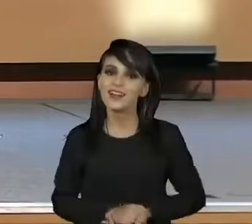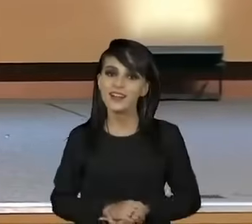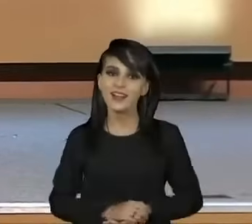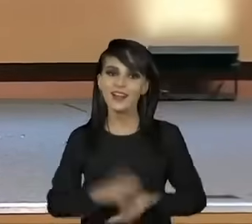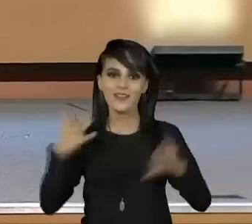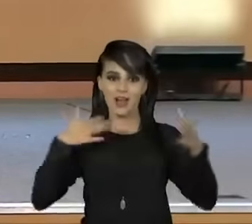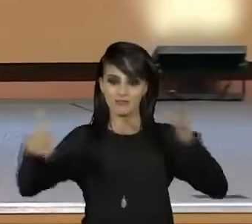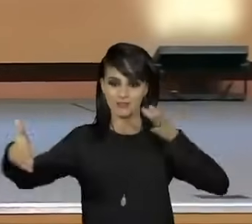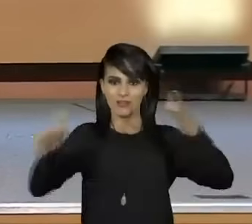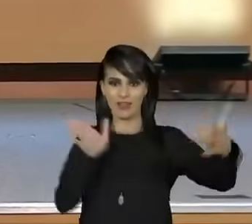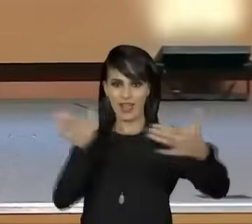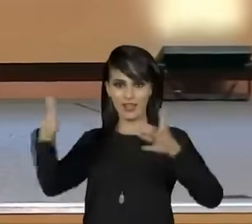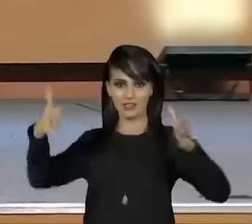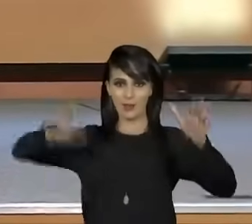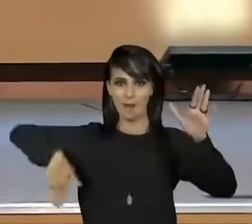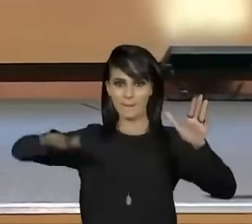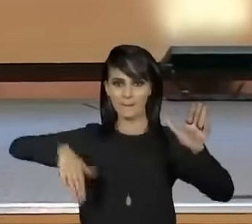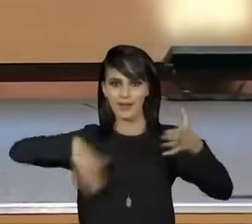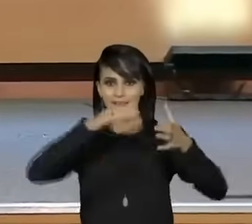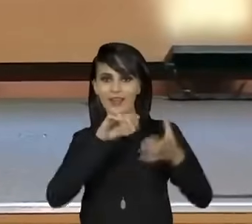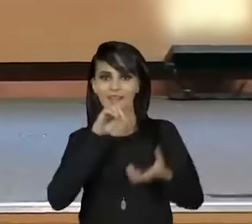um isopor